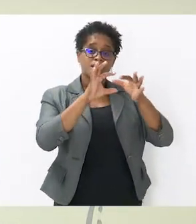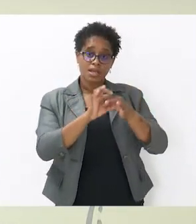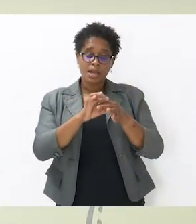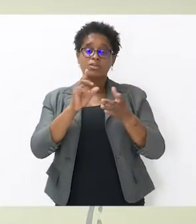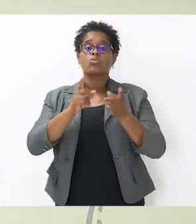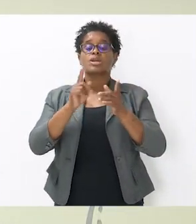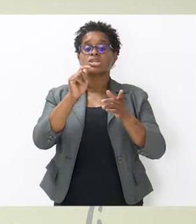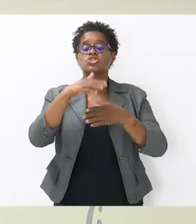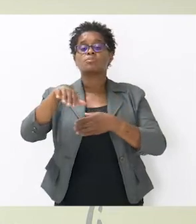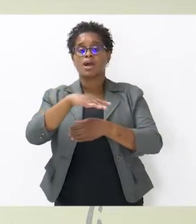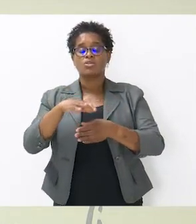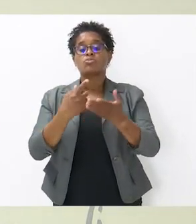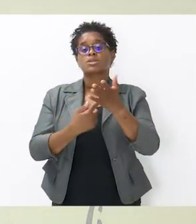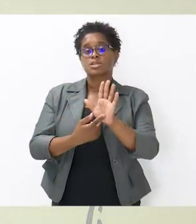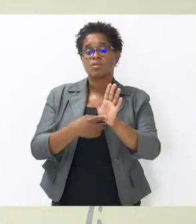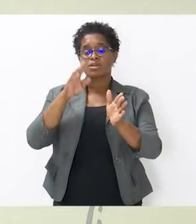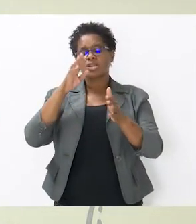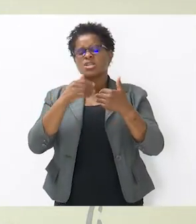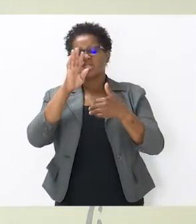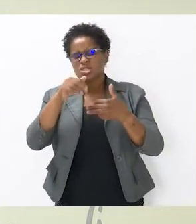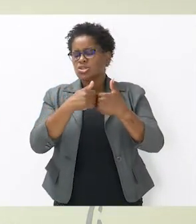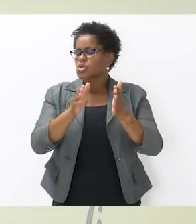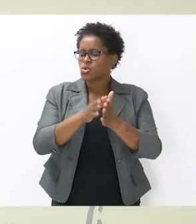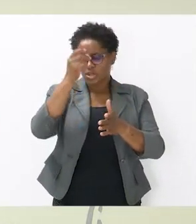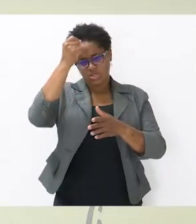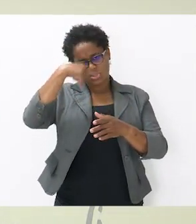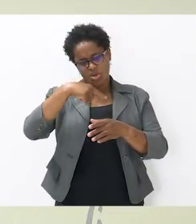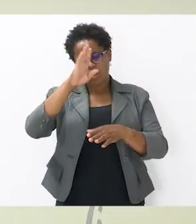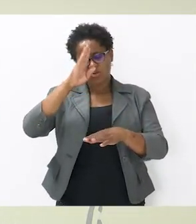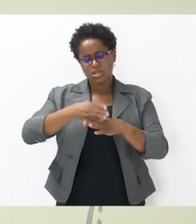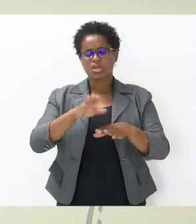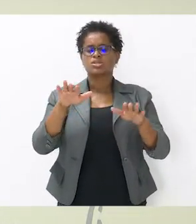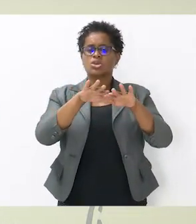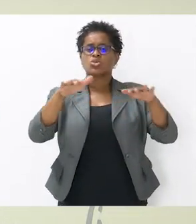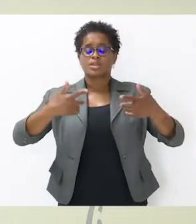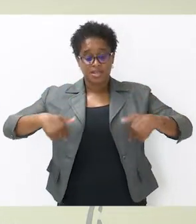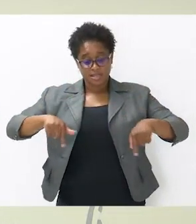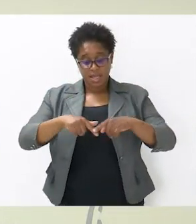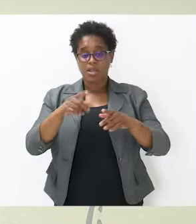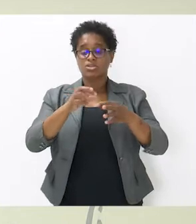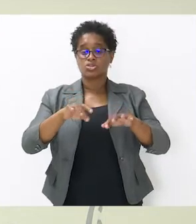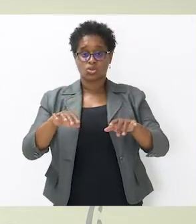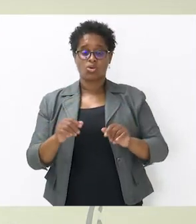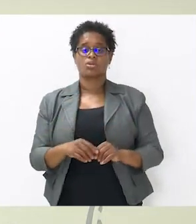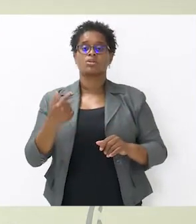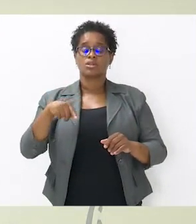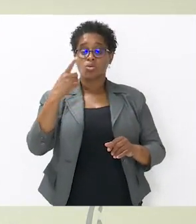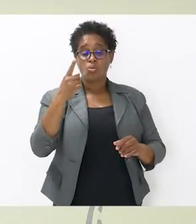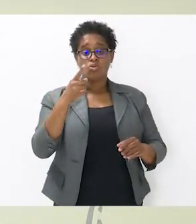é o espaço. Por exemplo, se toda a história desenrola-se no escritório, ali nós temos um ato